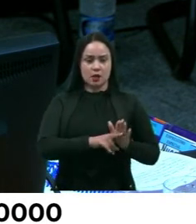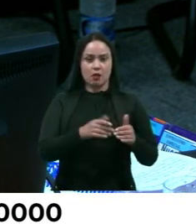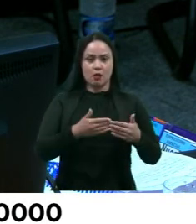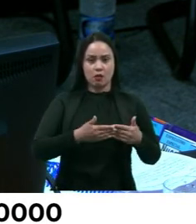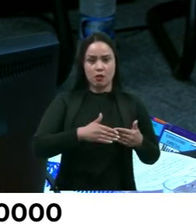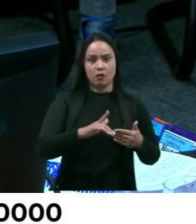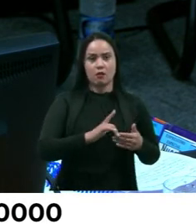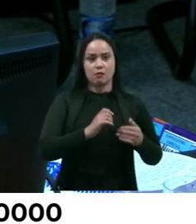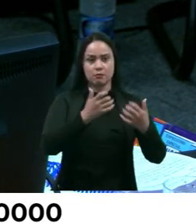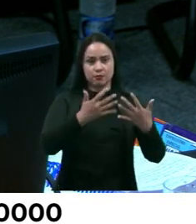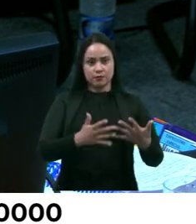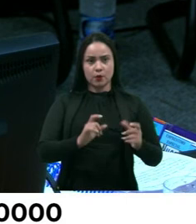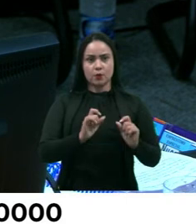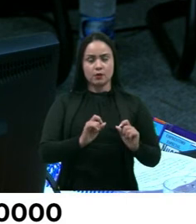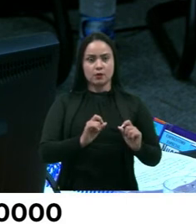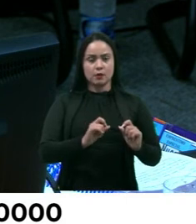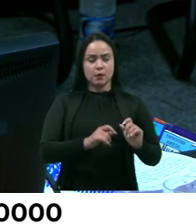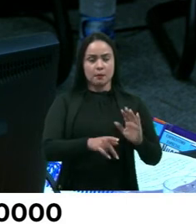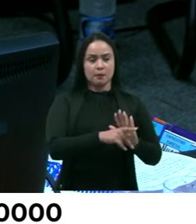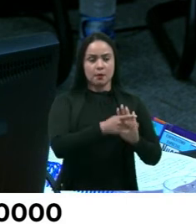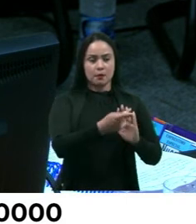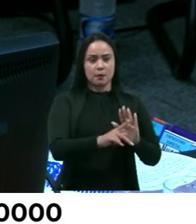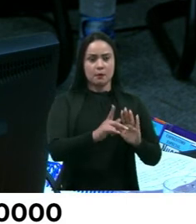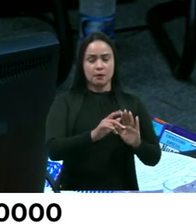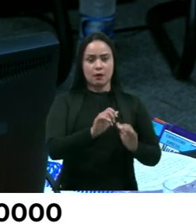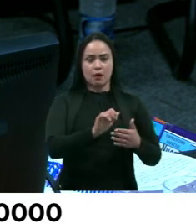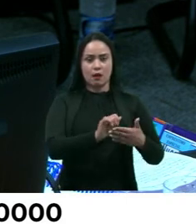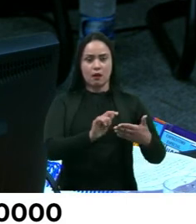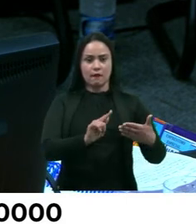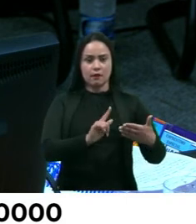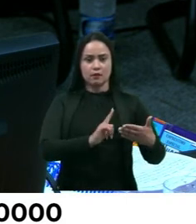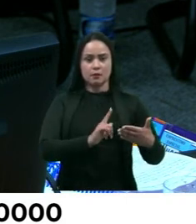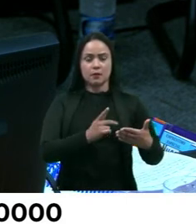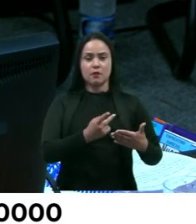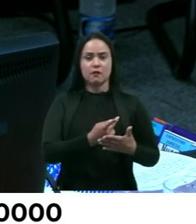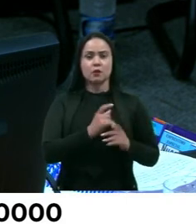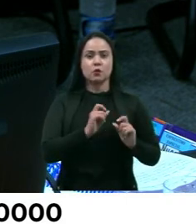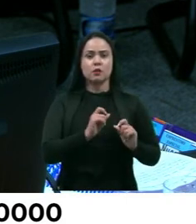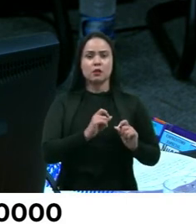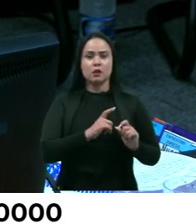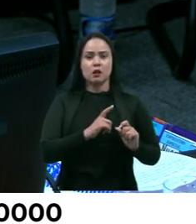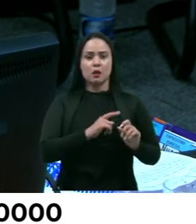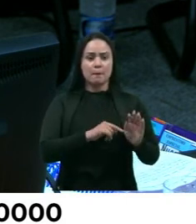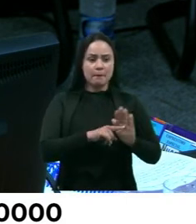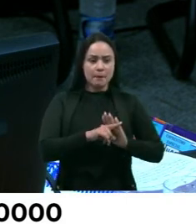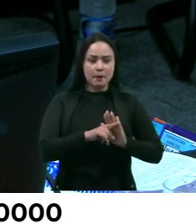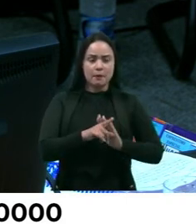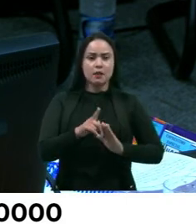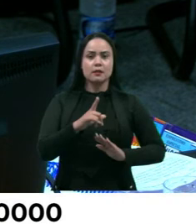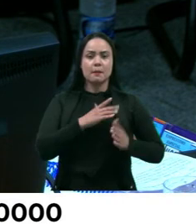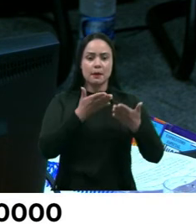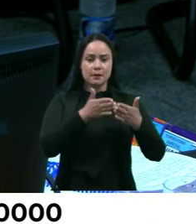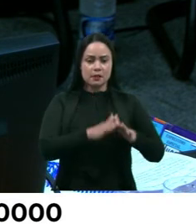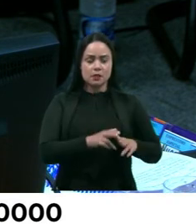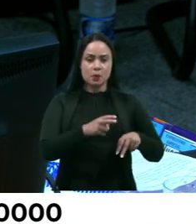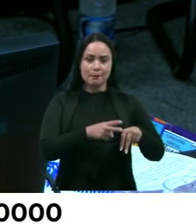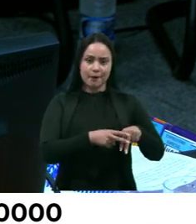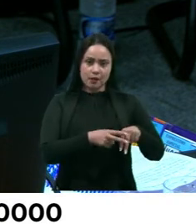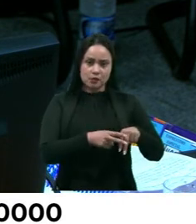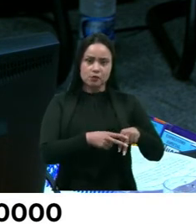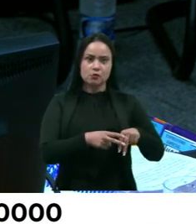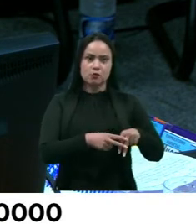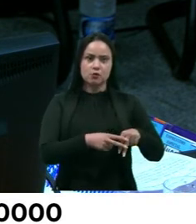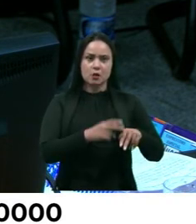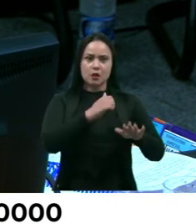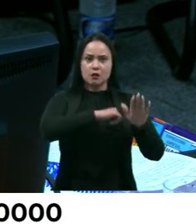delonga imotivada é especialmente agravada pelo fato de o então indiciado haver permanecido preso